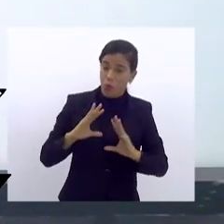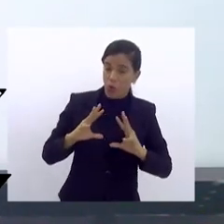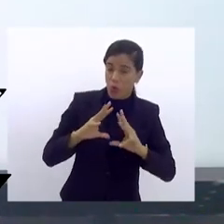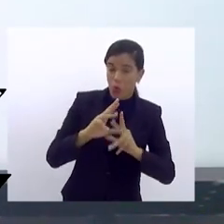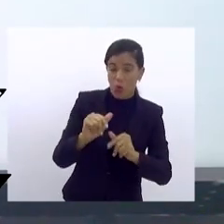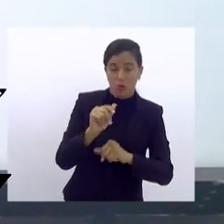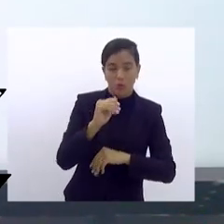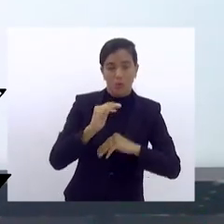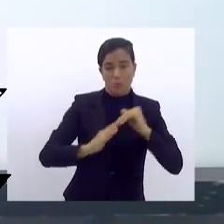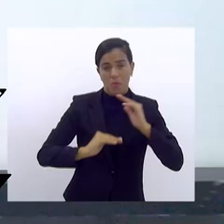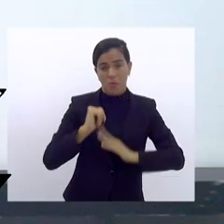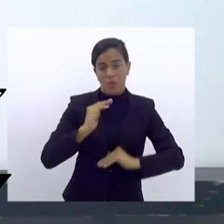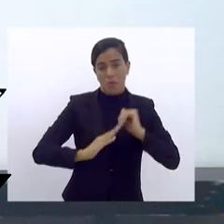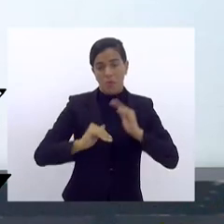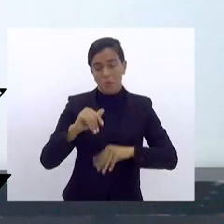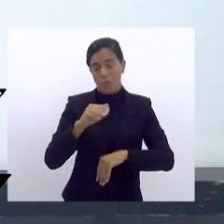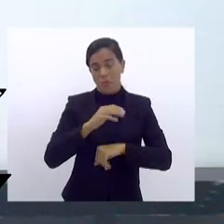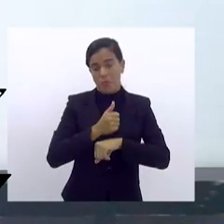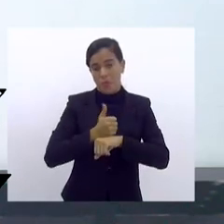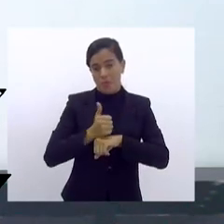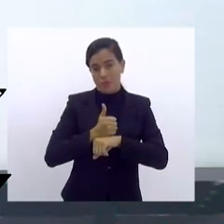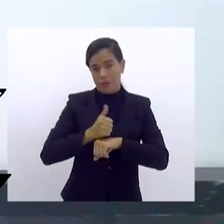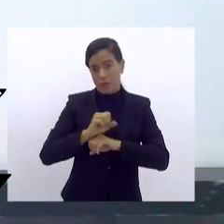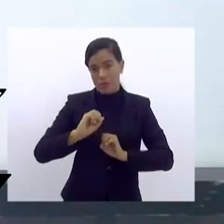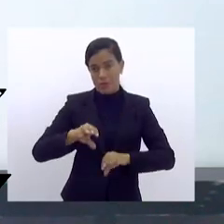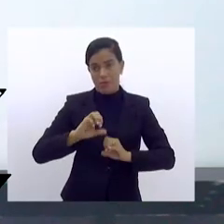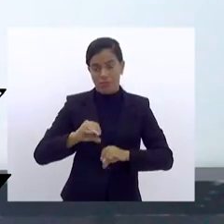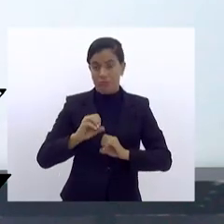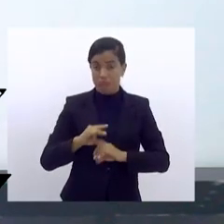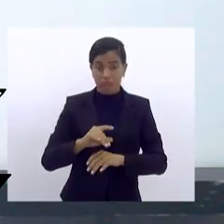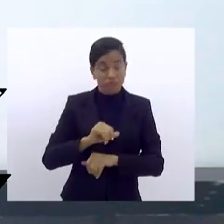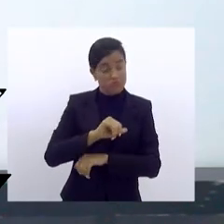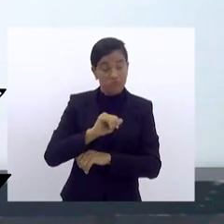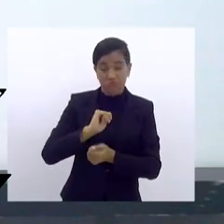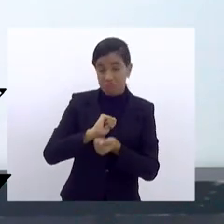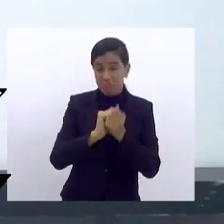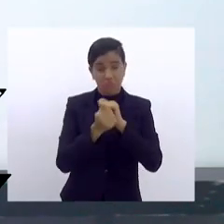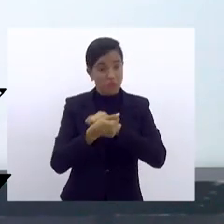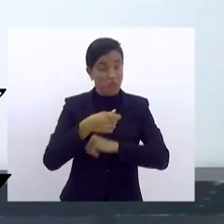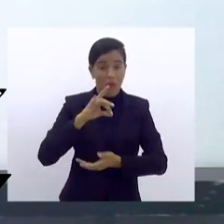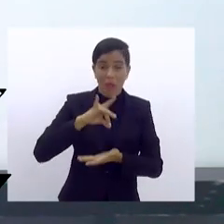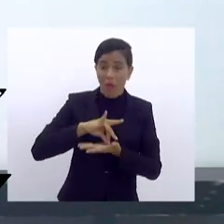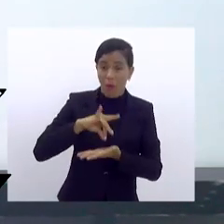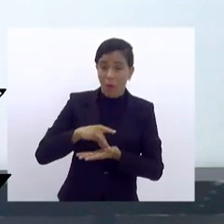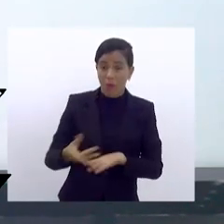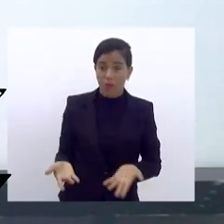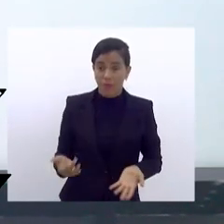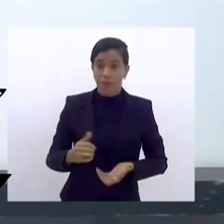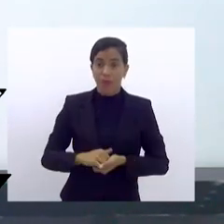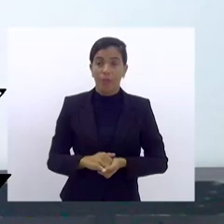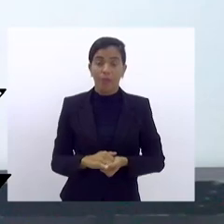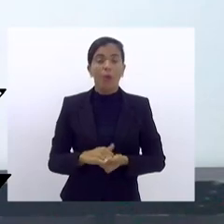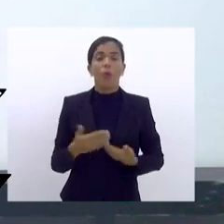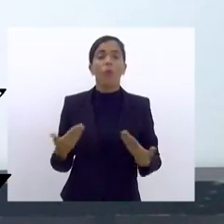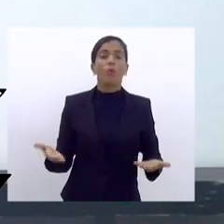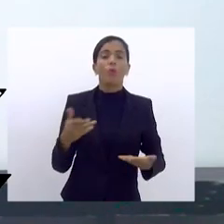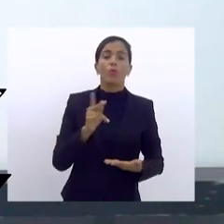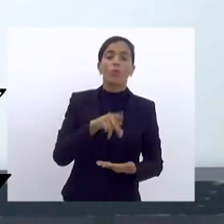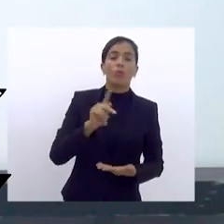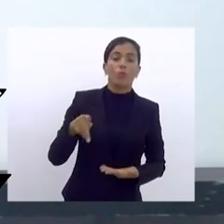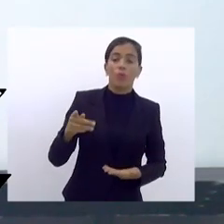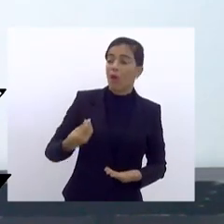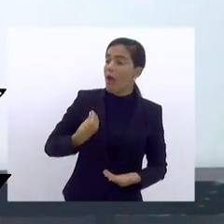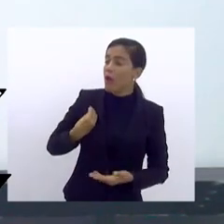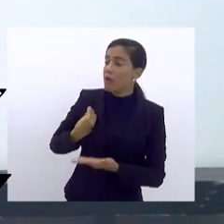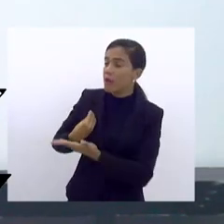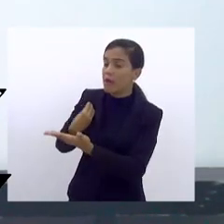que suportam a estrutura educacional se tornou realidade quais são os professores aqui eu